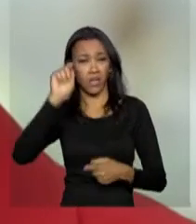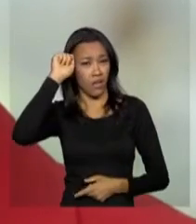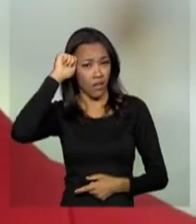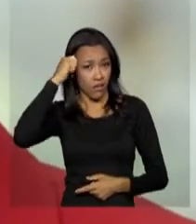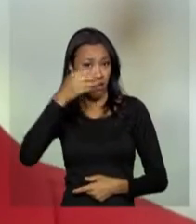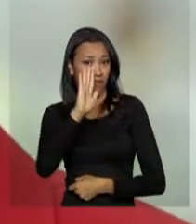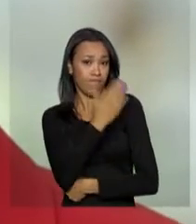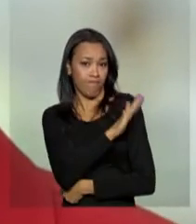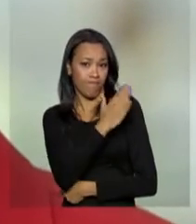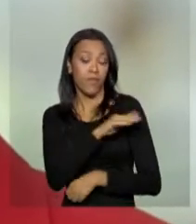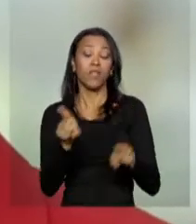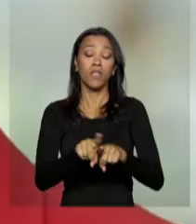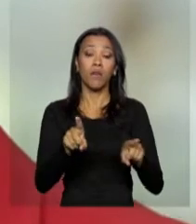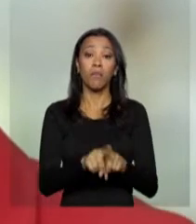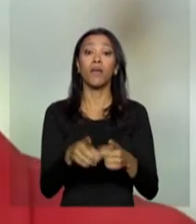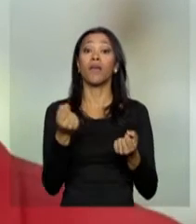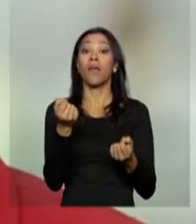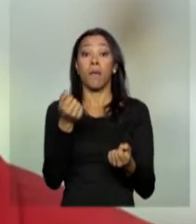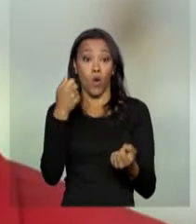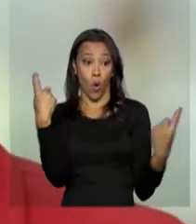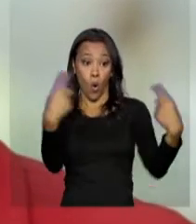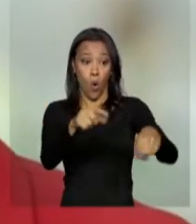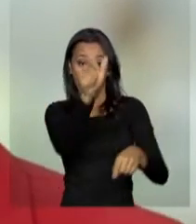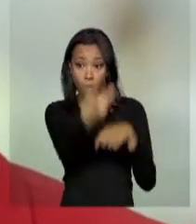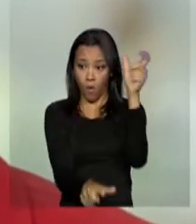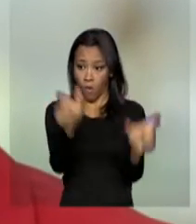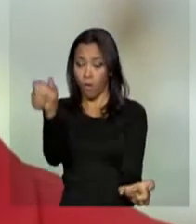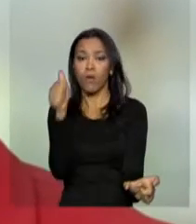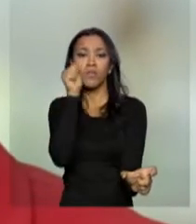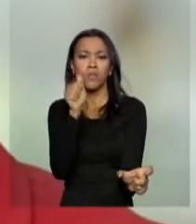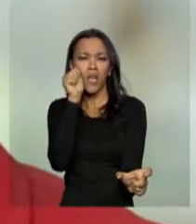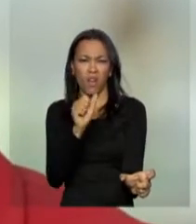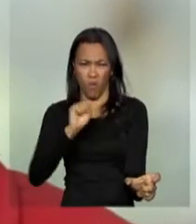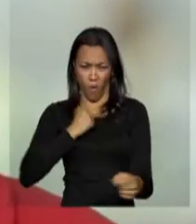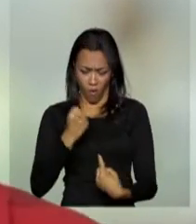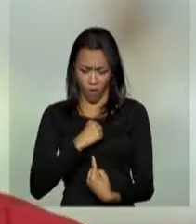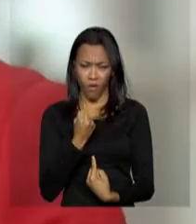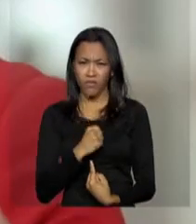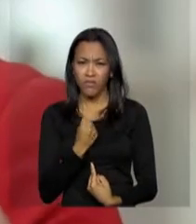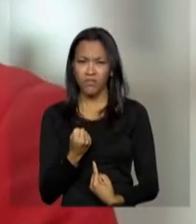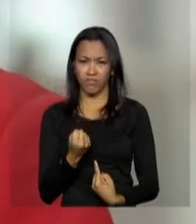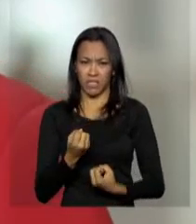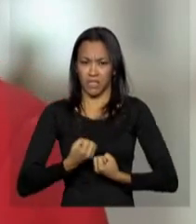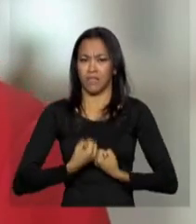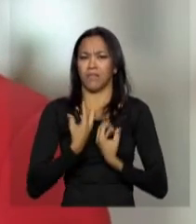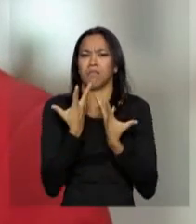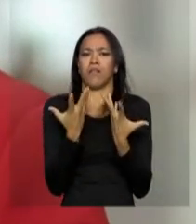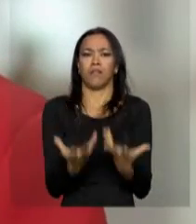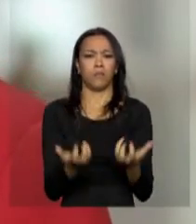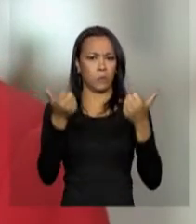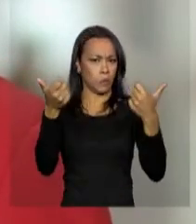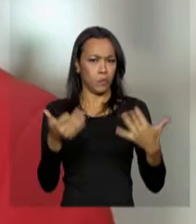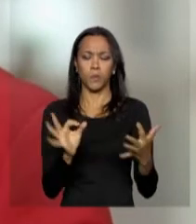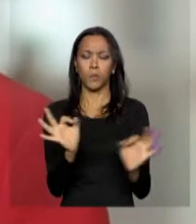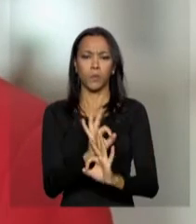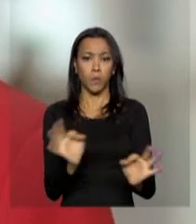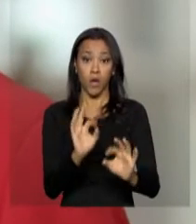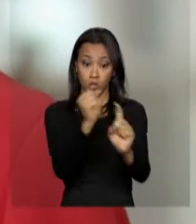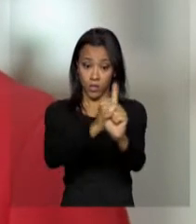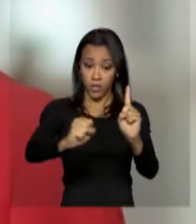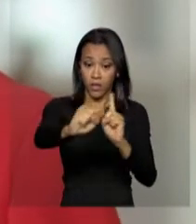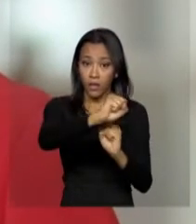contra as mulheres o ódio não é liberdade de expressão uma sociedade que se pretende